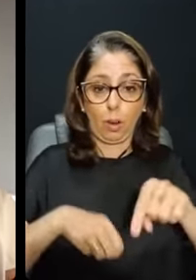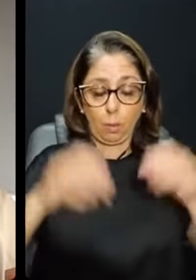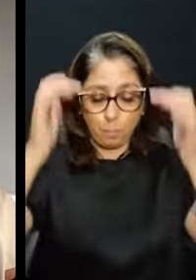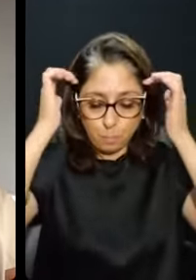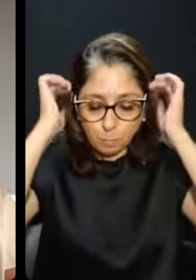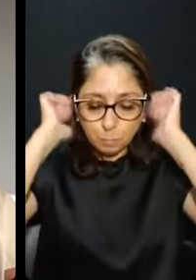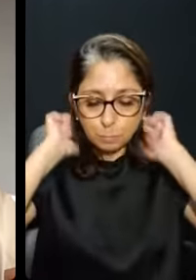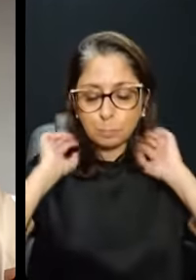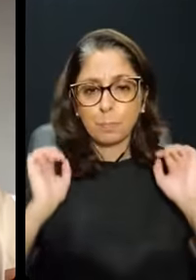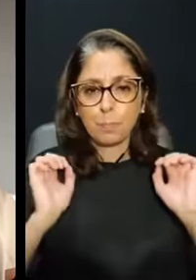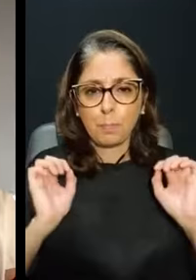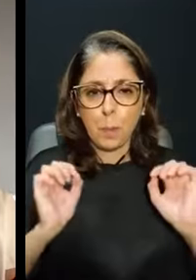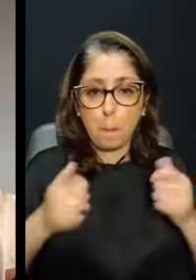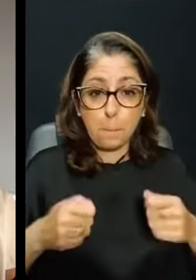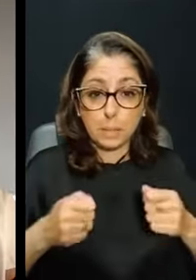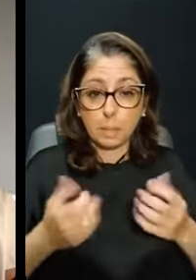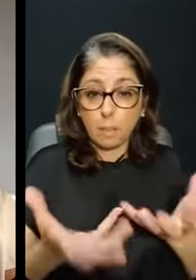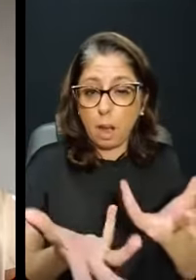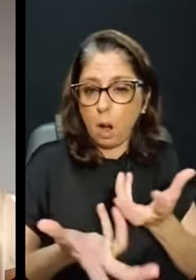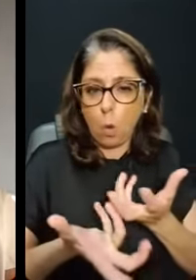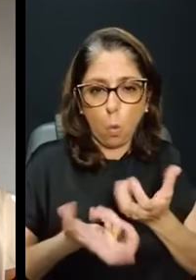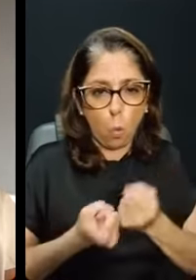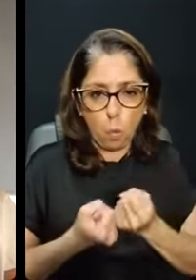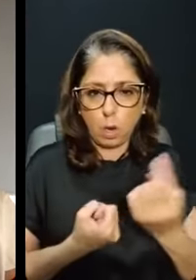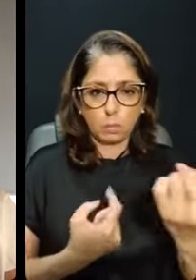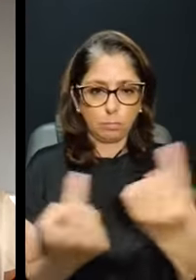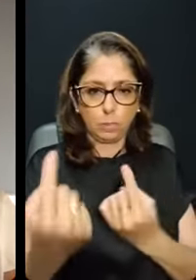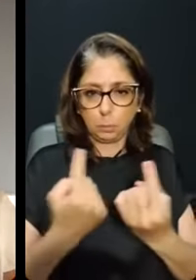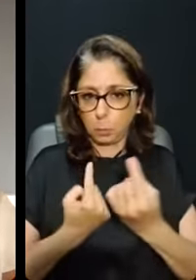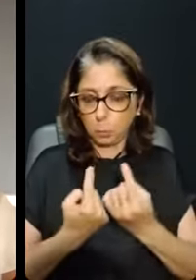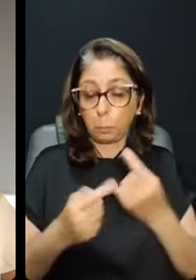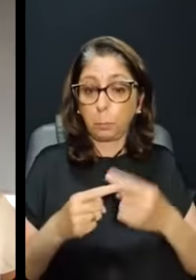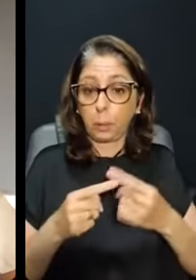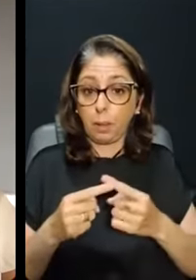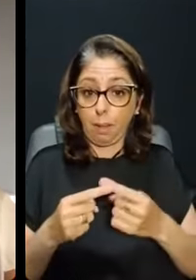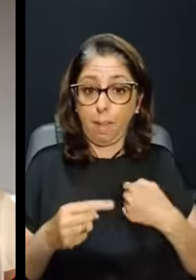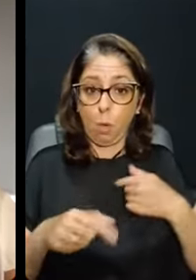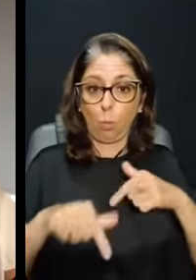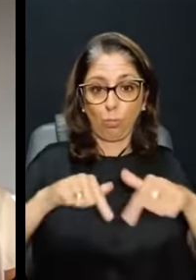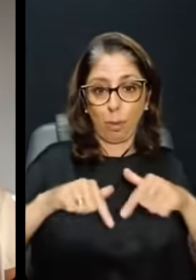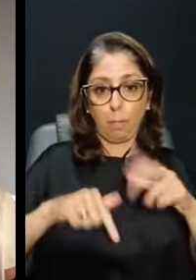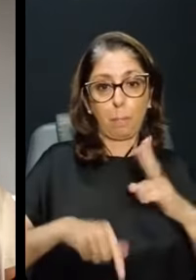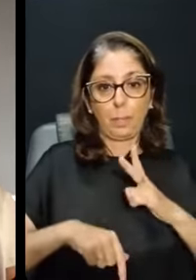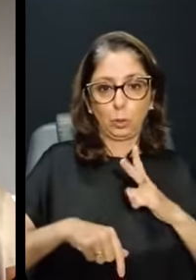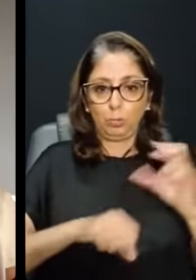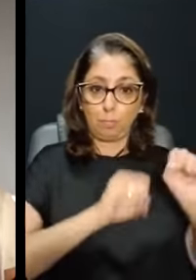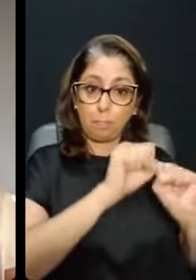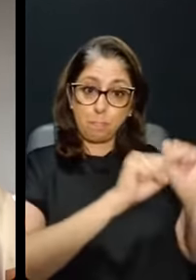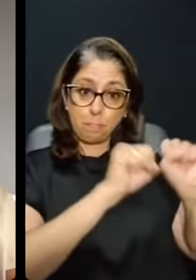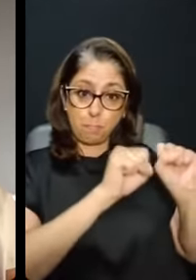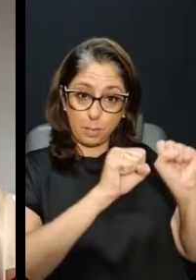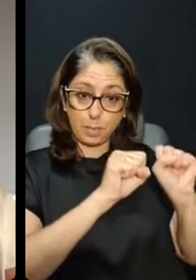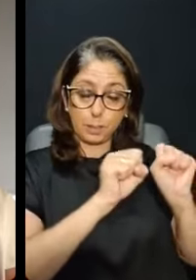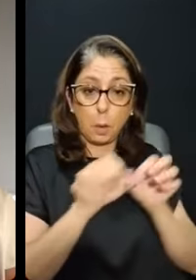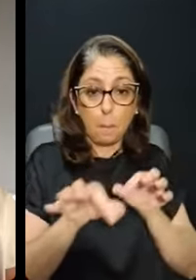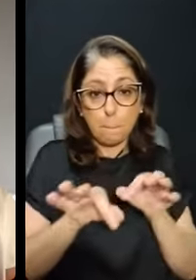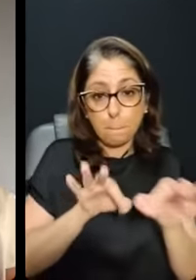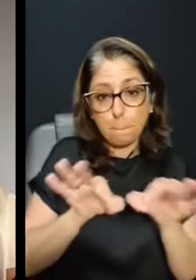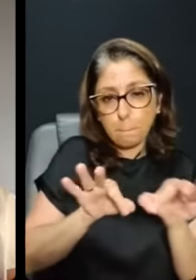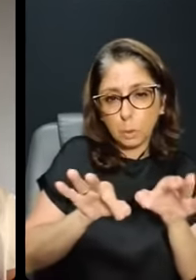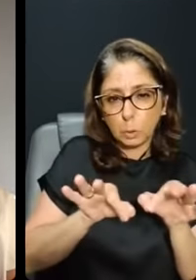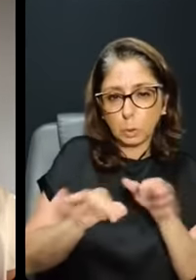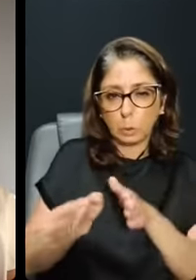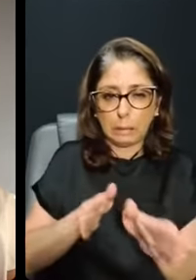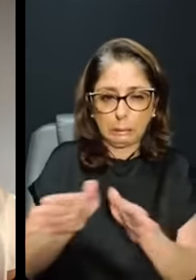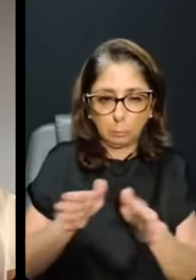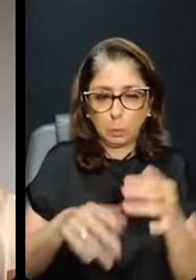eu era multitarefa, trabalhava numa empresa, pegava os projetos por conta e buscava